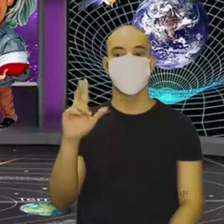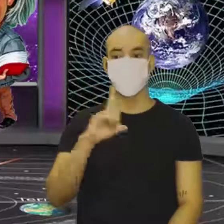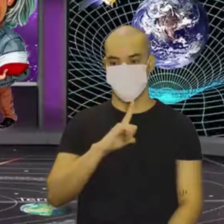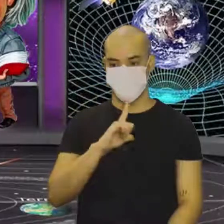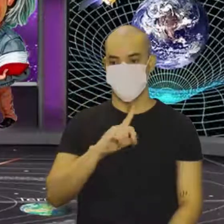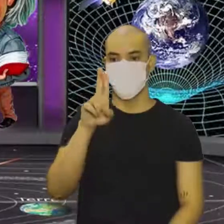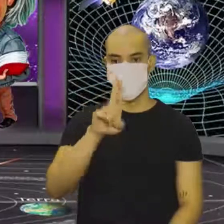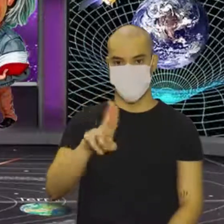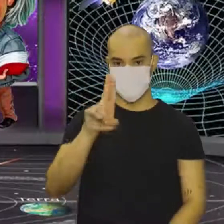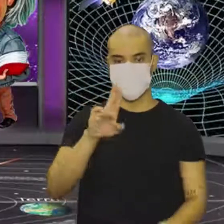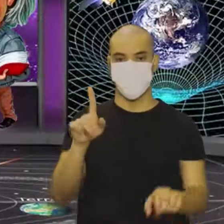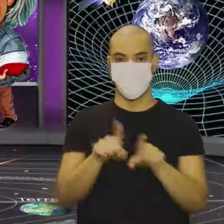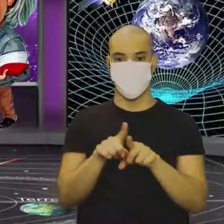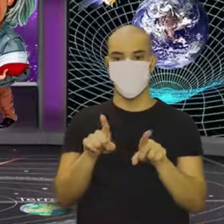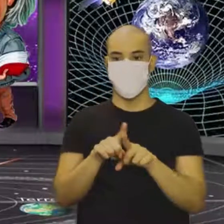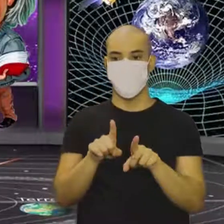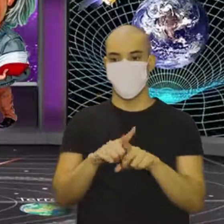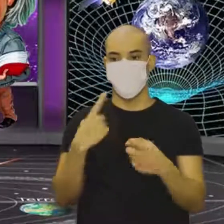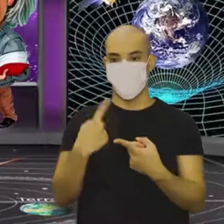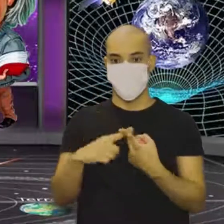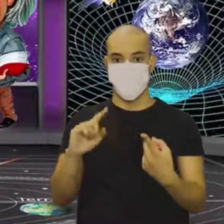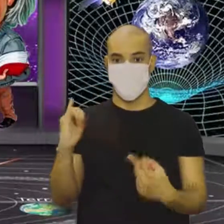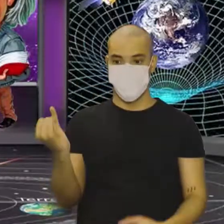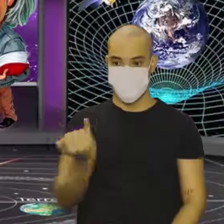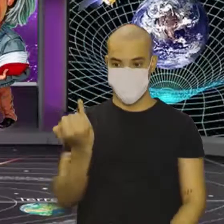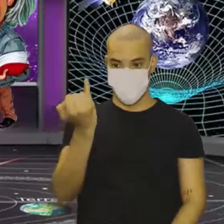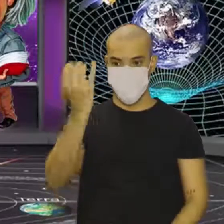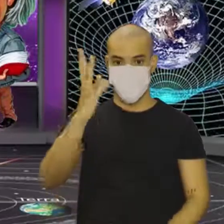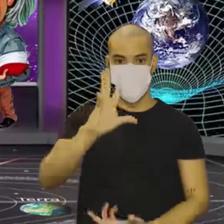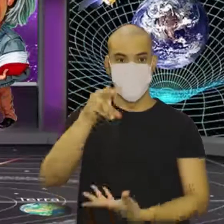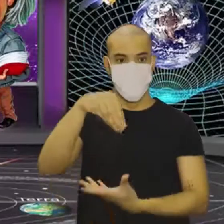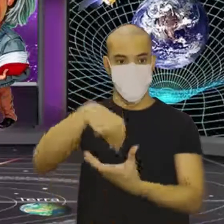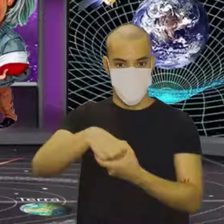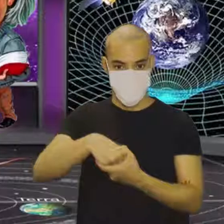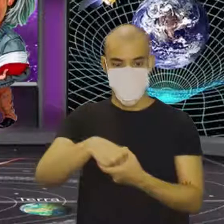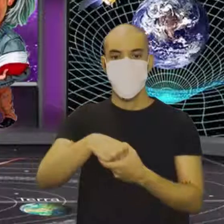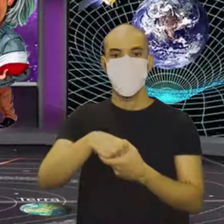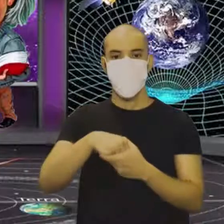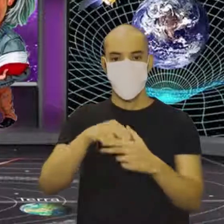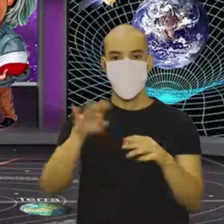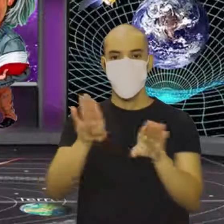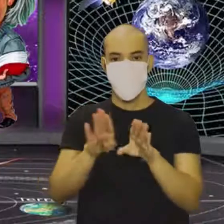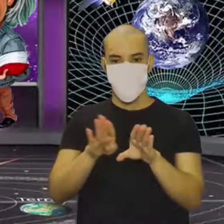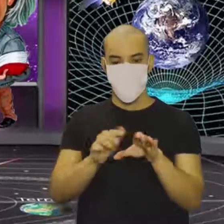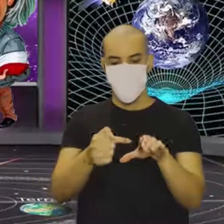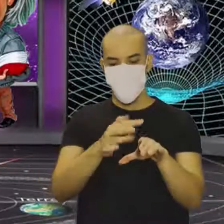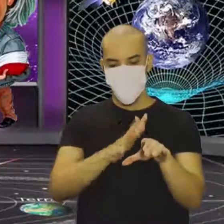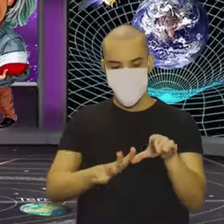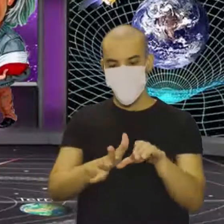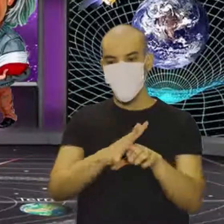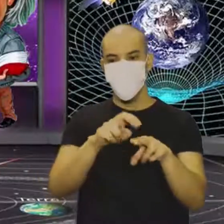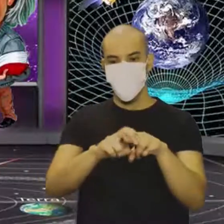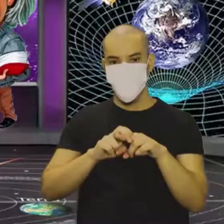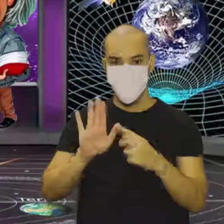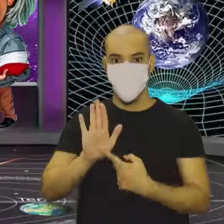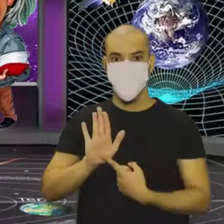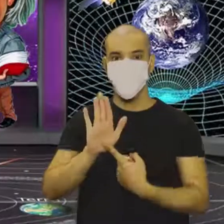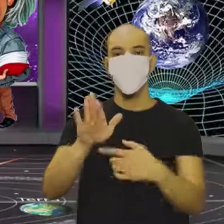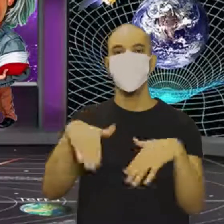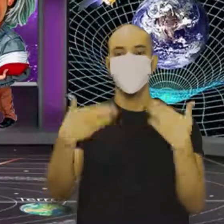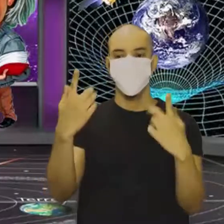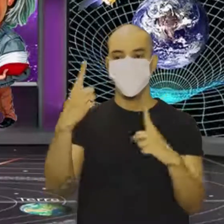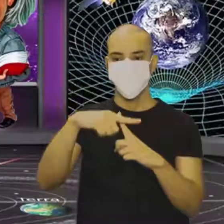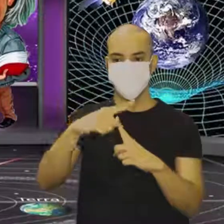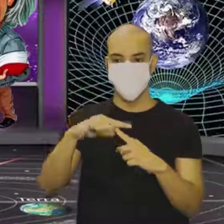suas utilidades e eles são muito importantes nos circuitos também e nós vamos ver em quais tipos de circuito.